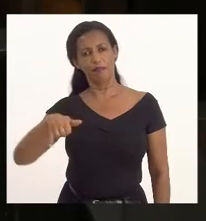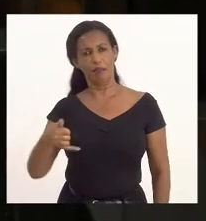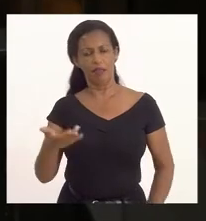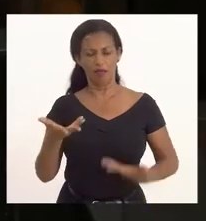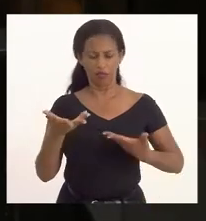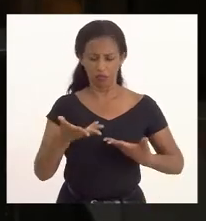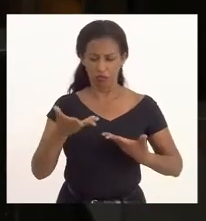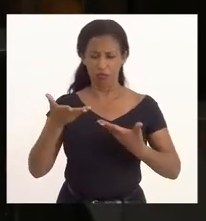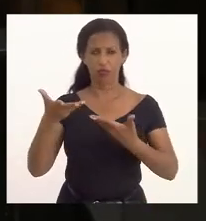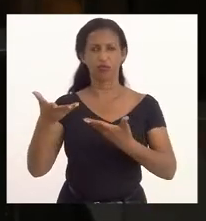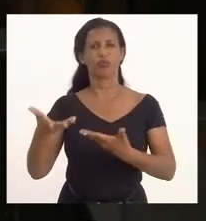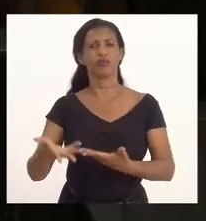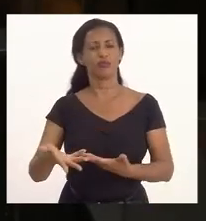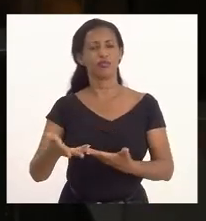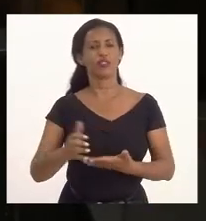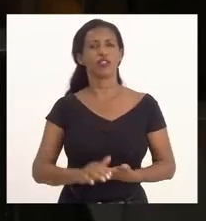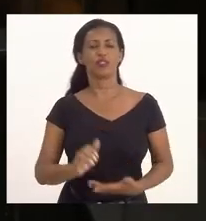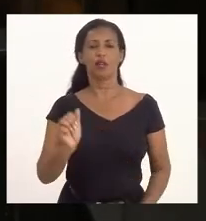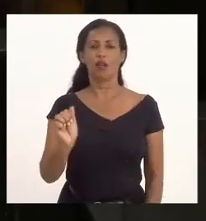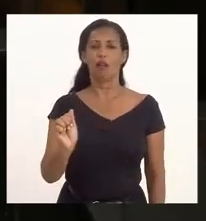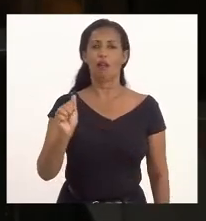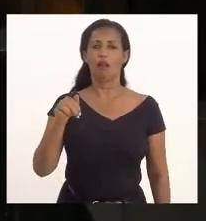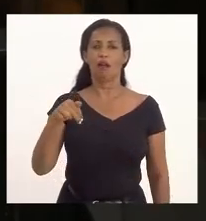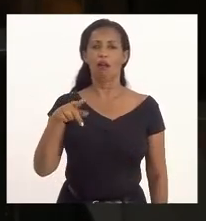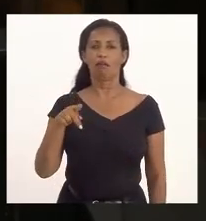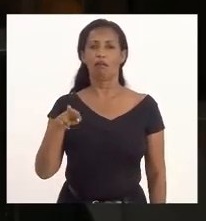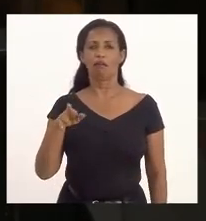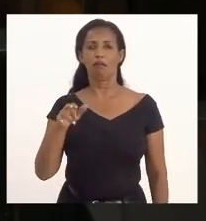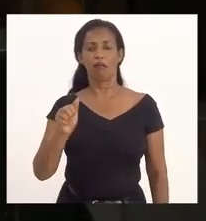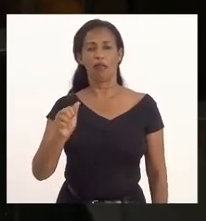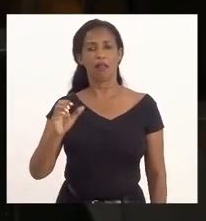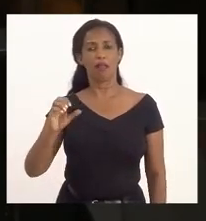convite, a Andréia Sena,